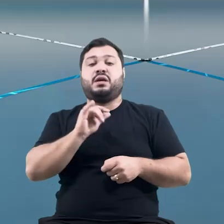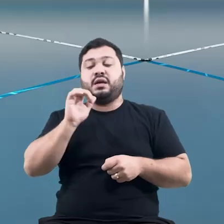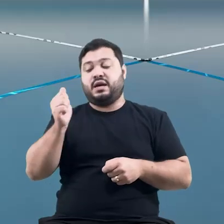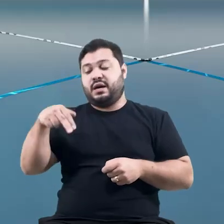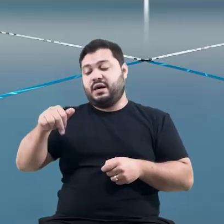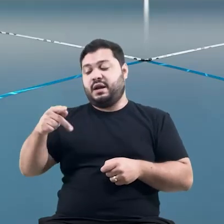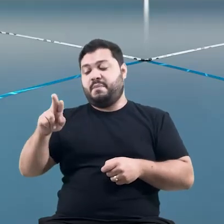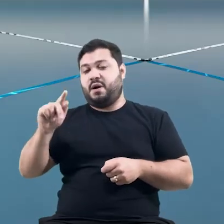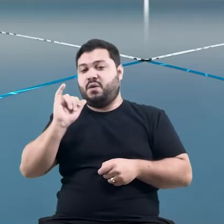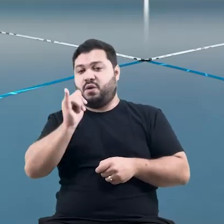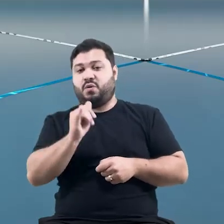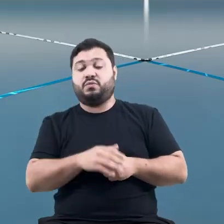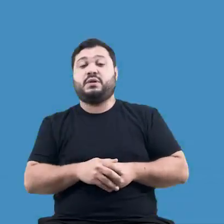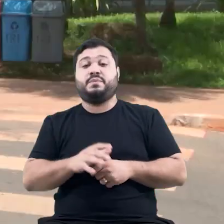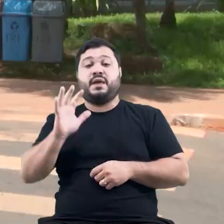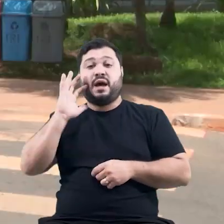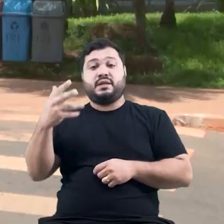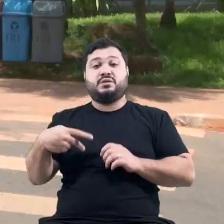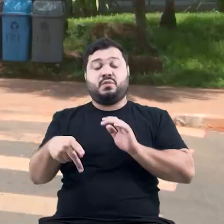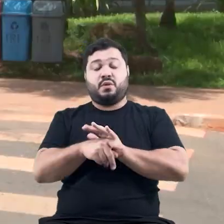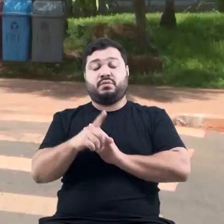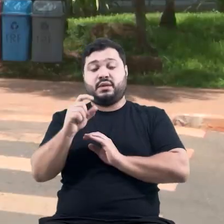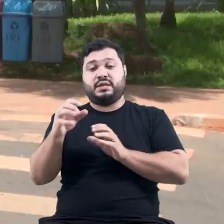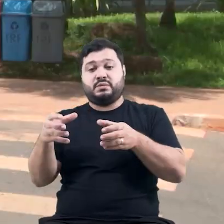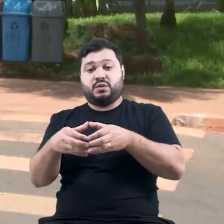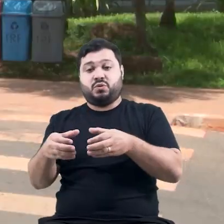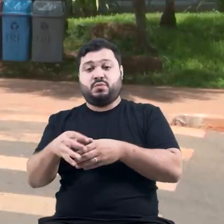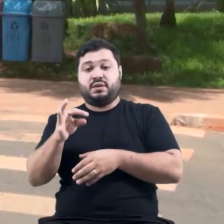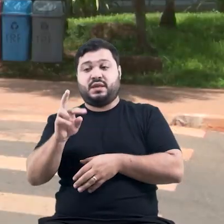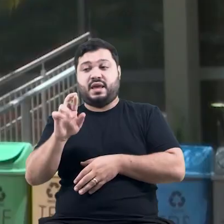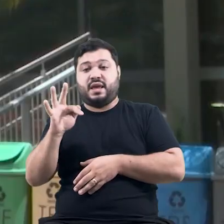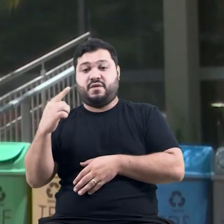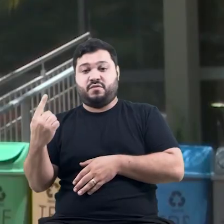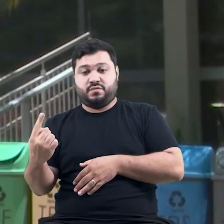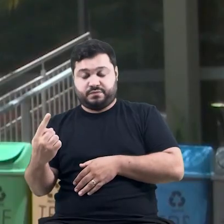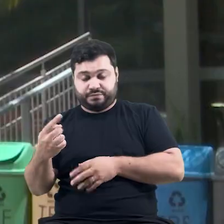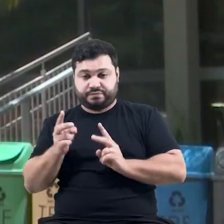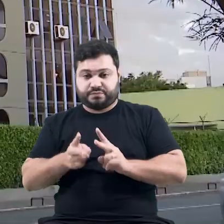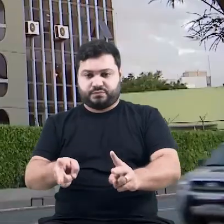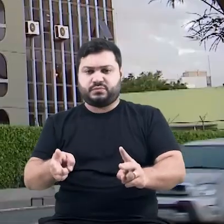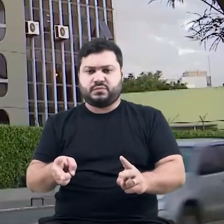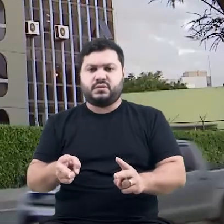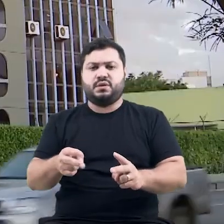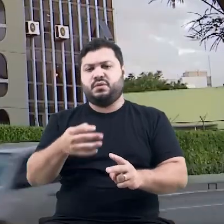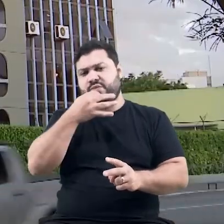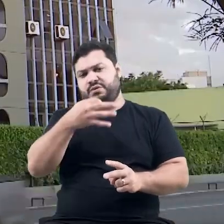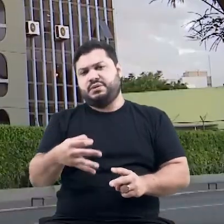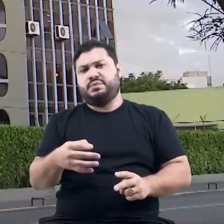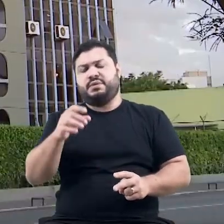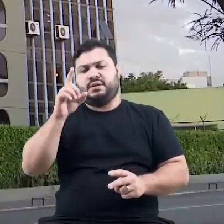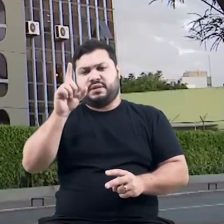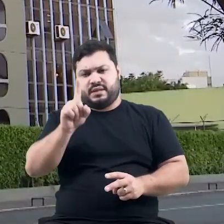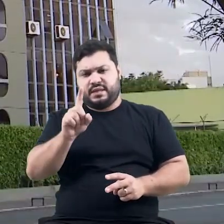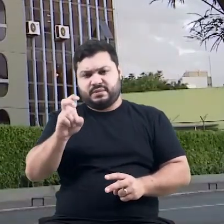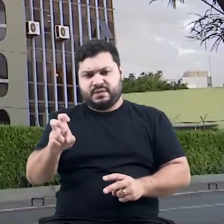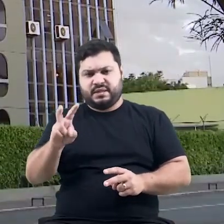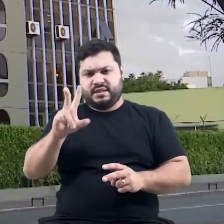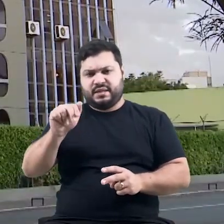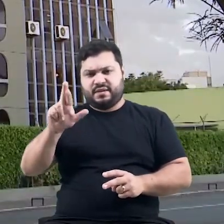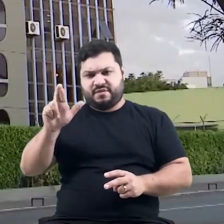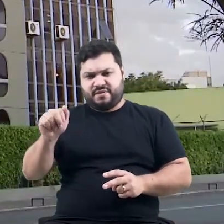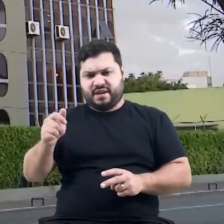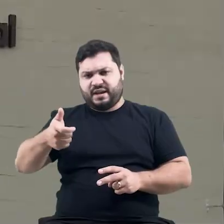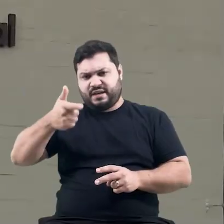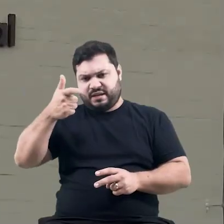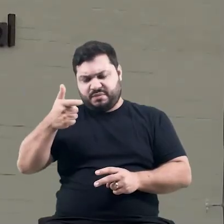nos conta Ana Paula Souza. A decisão é da 10ª turma do TRF1, mantendo o posicionamento da 15ª